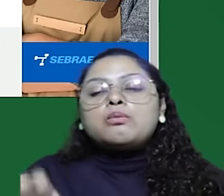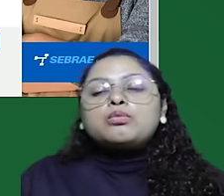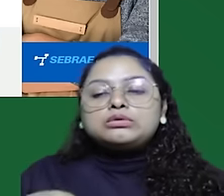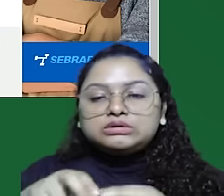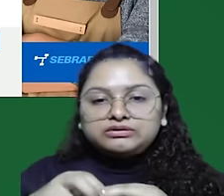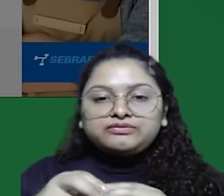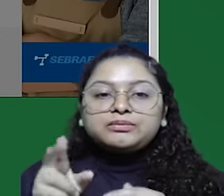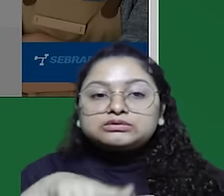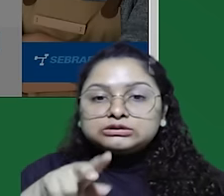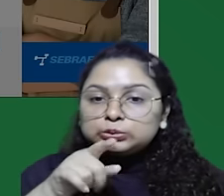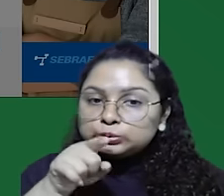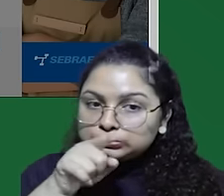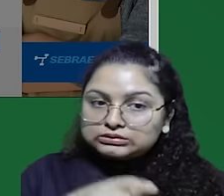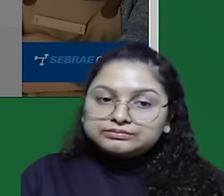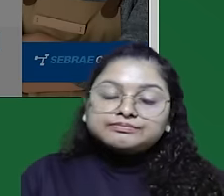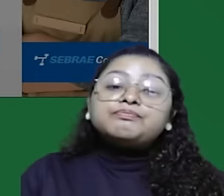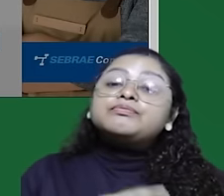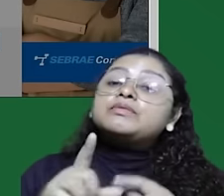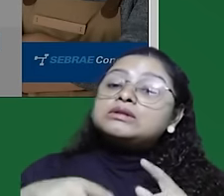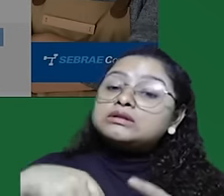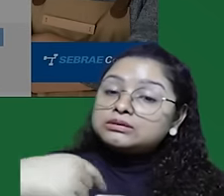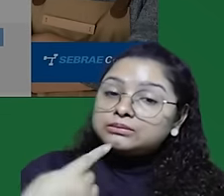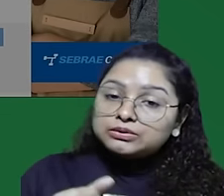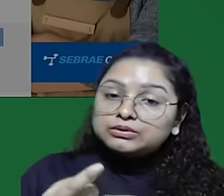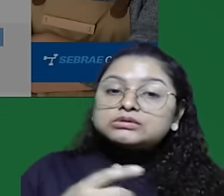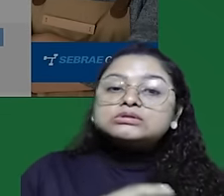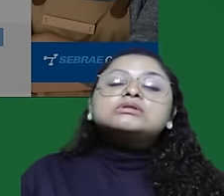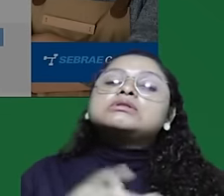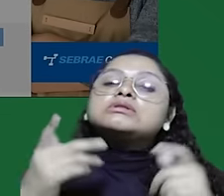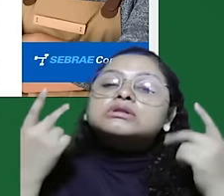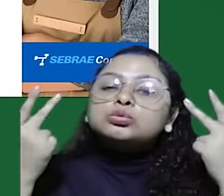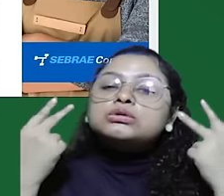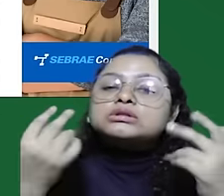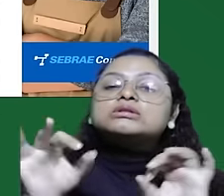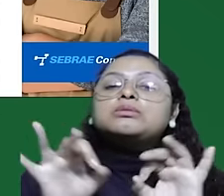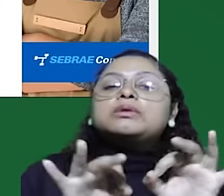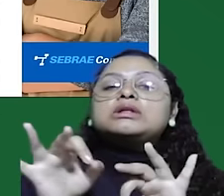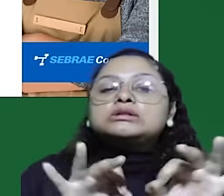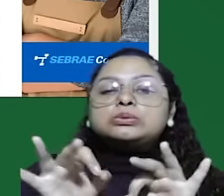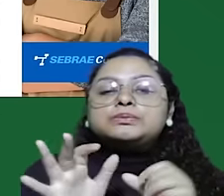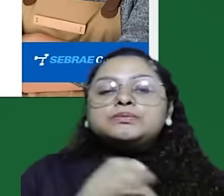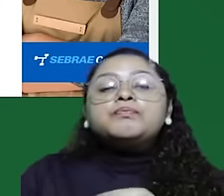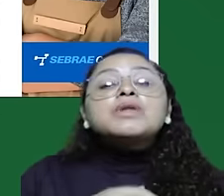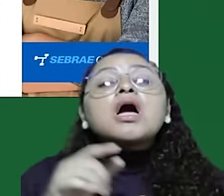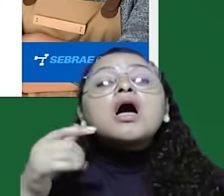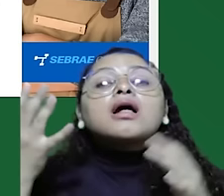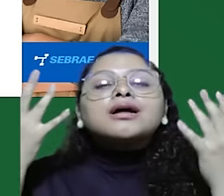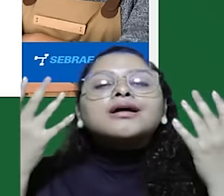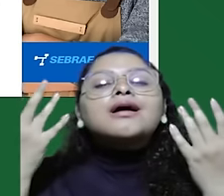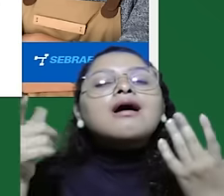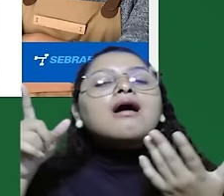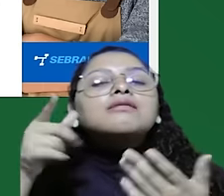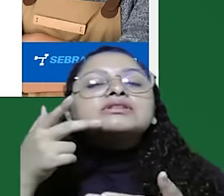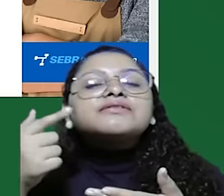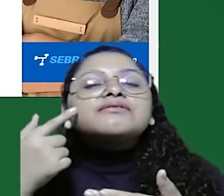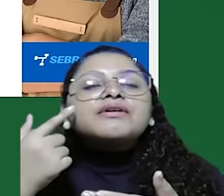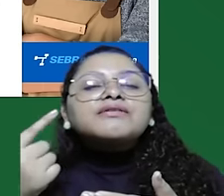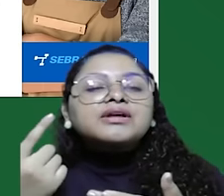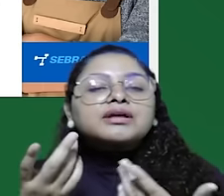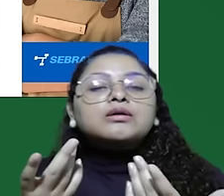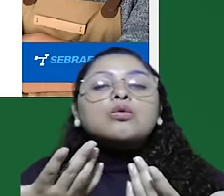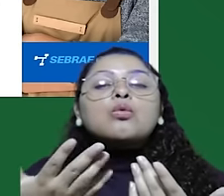uso dela feito isso natureza da operação aqui você vai apontar Quais são as